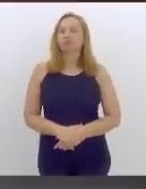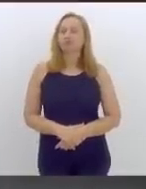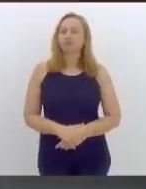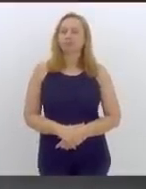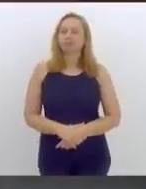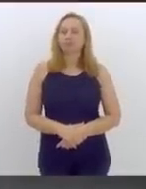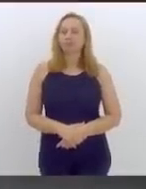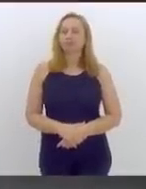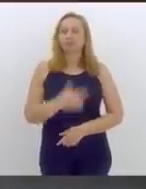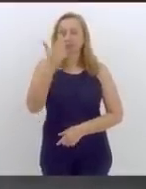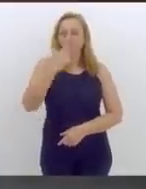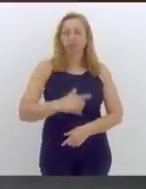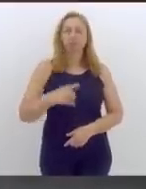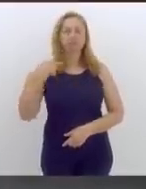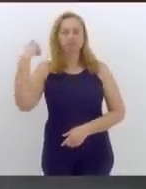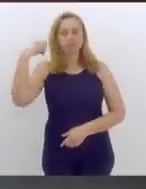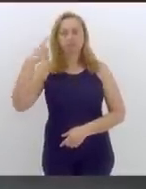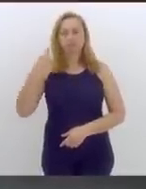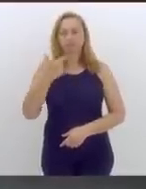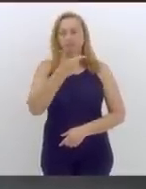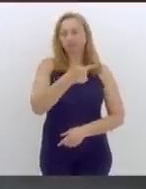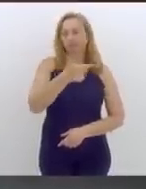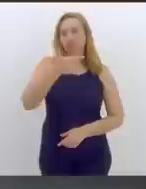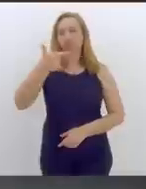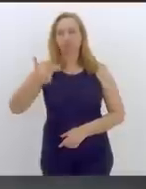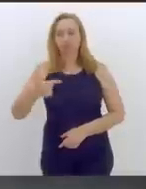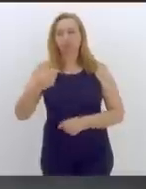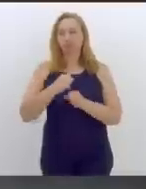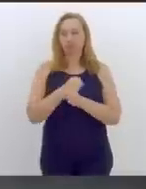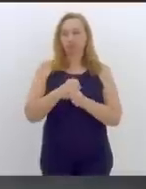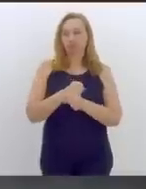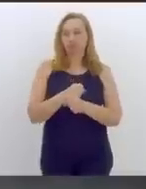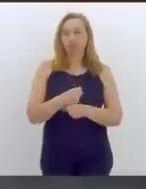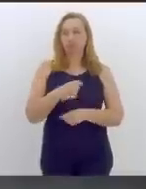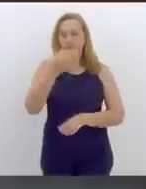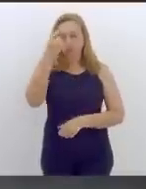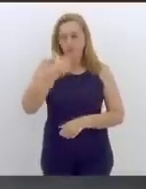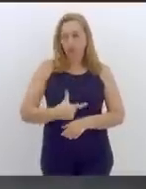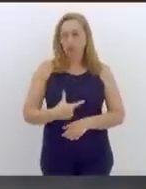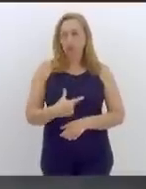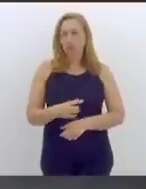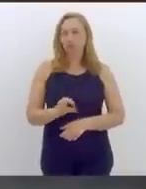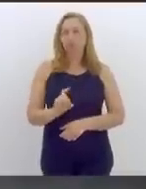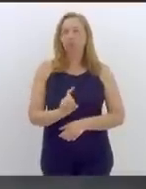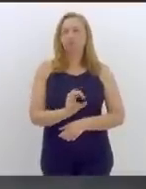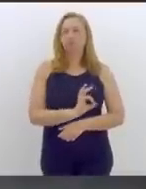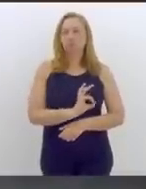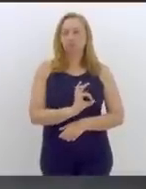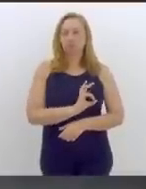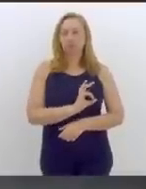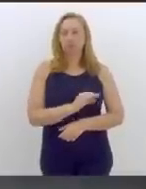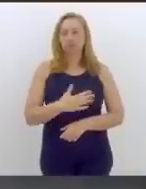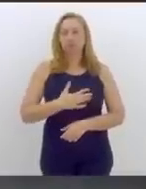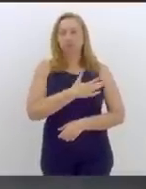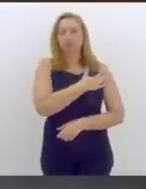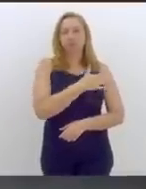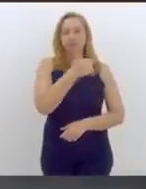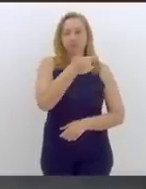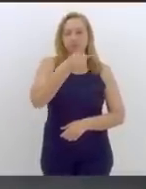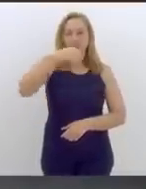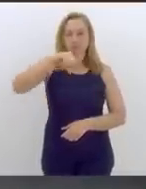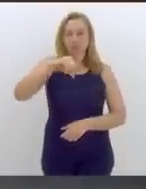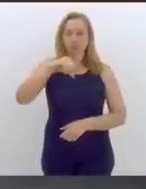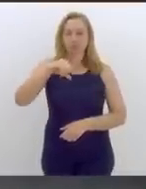sou advogada 22 anos mas sou policial militar 19 de maio de 1983